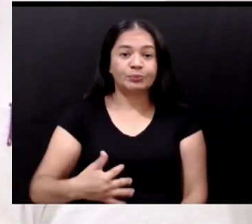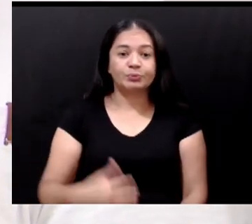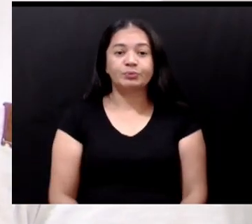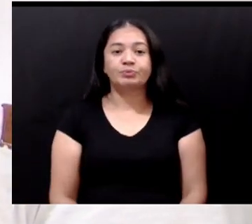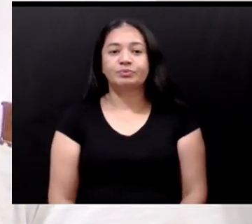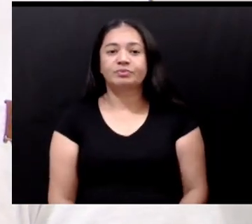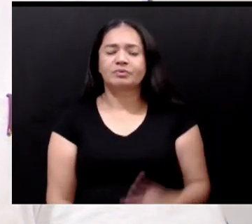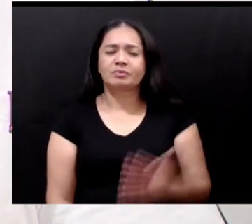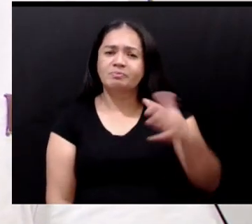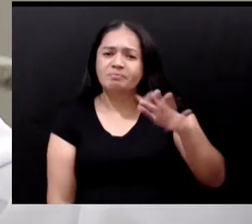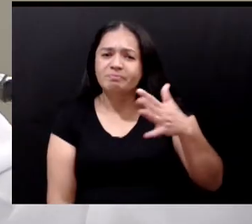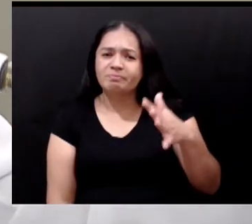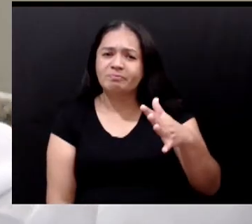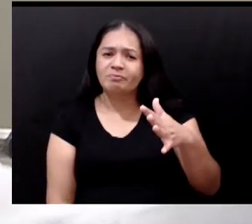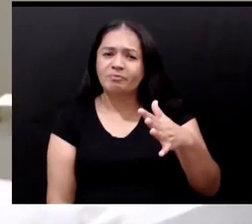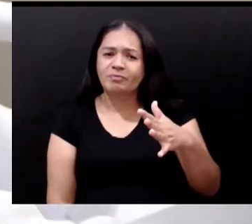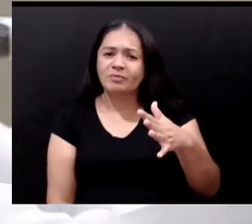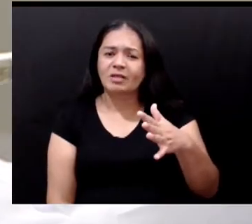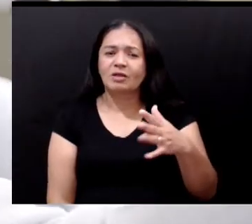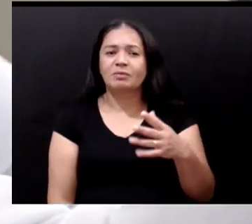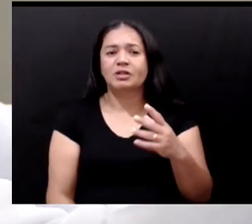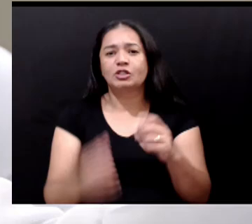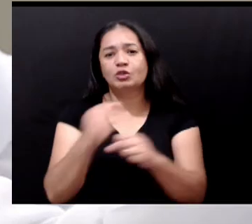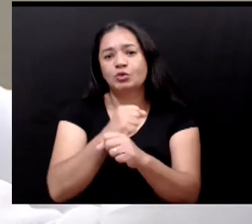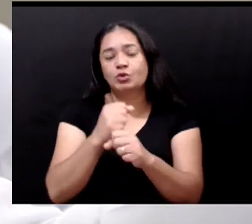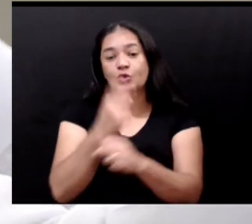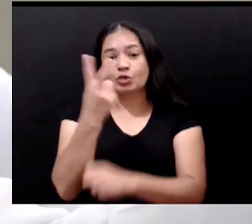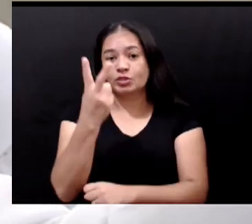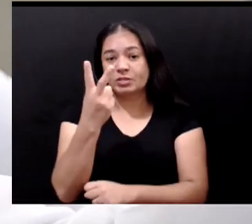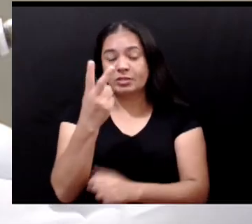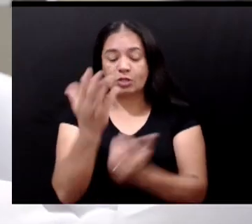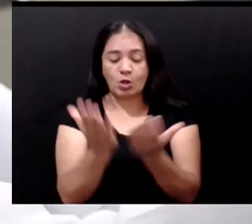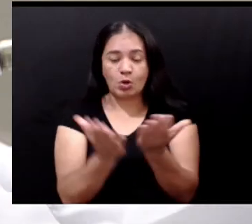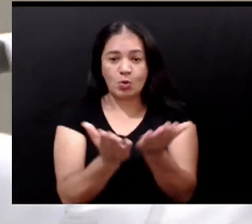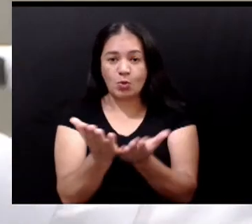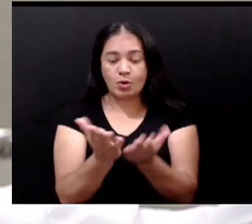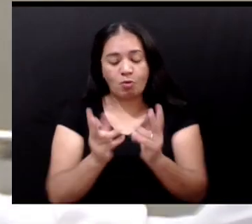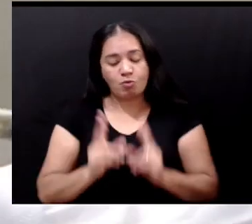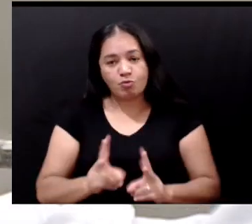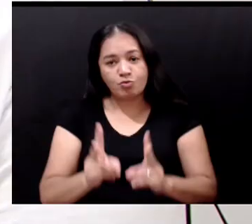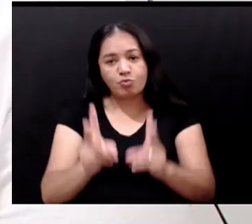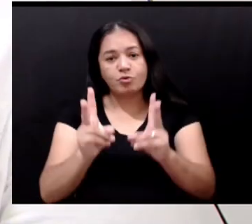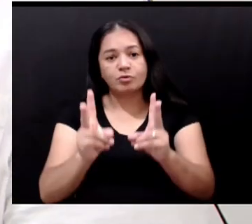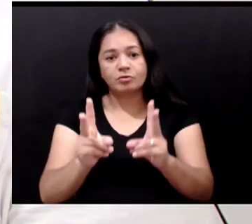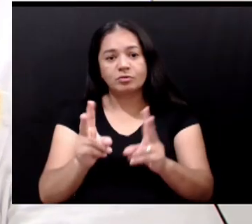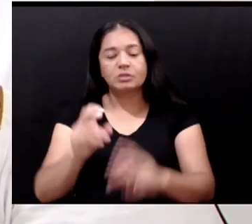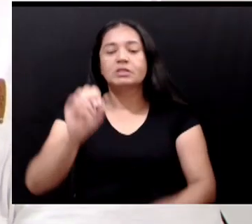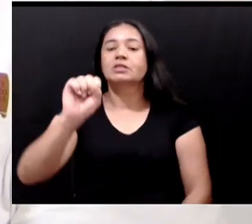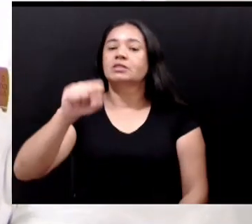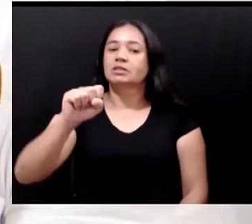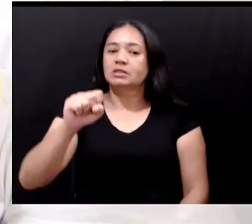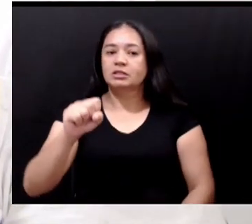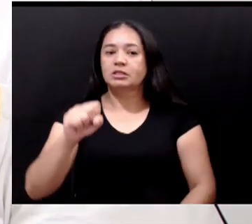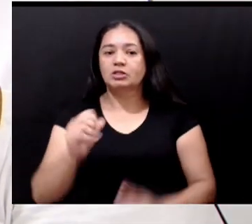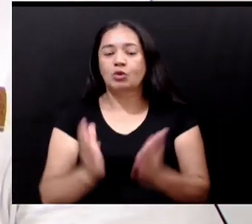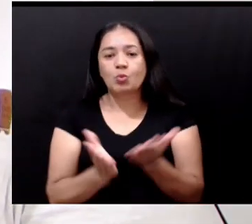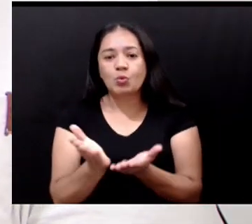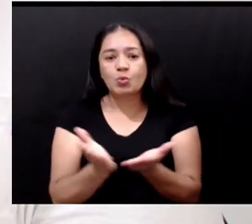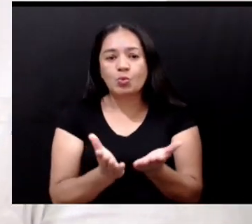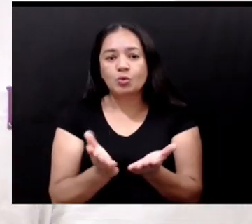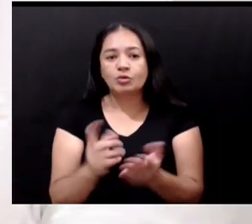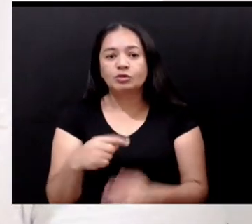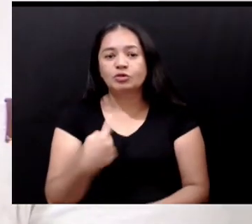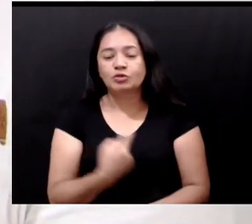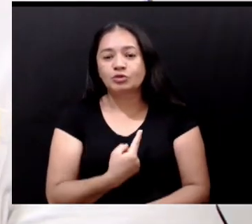aproximadamente 24 meses. O tratamento é contínuo. O tratamento podológico, nós podólogos não